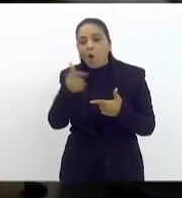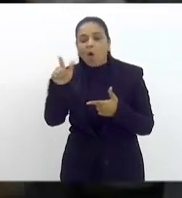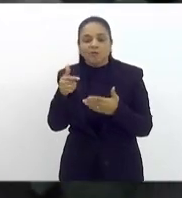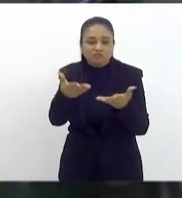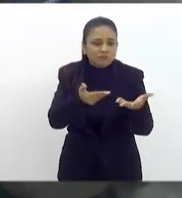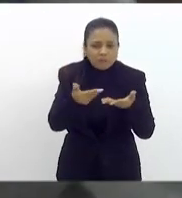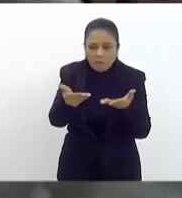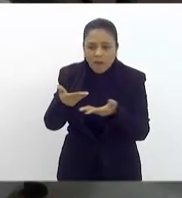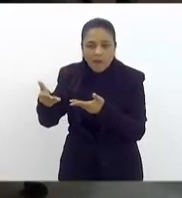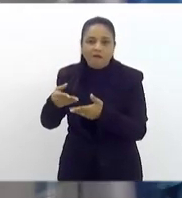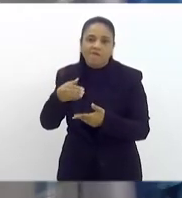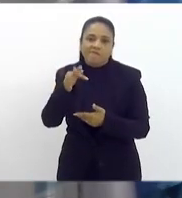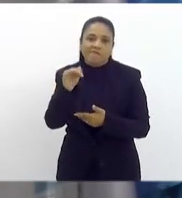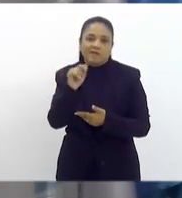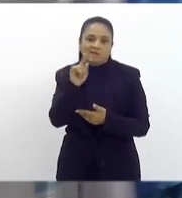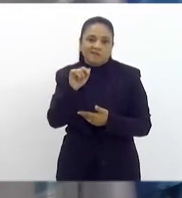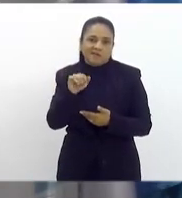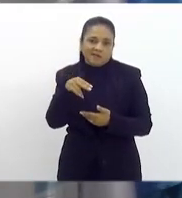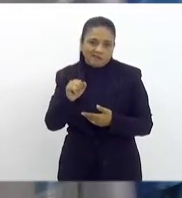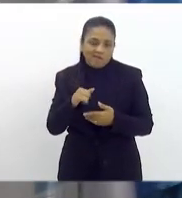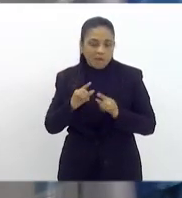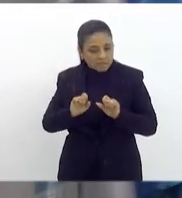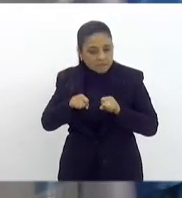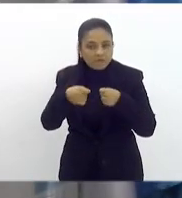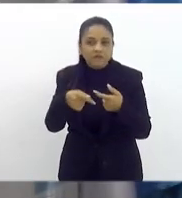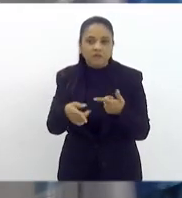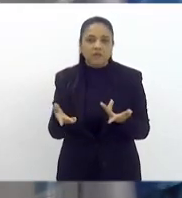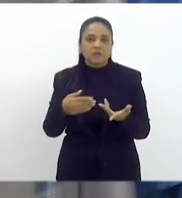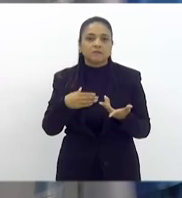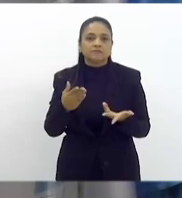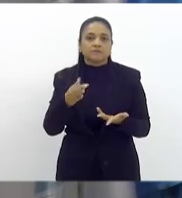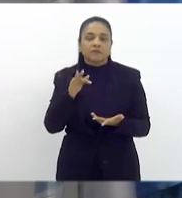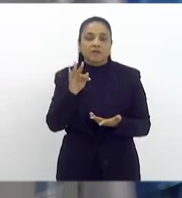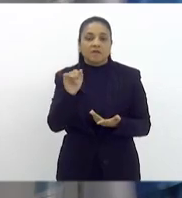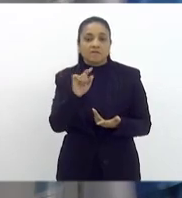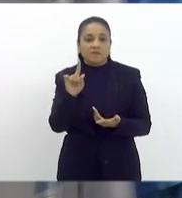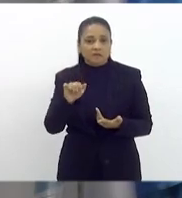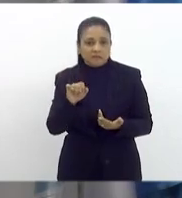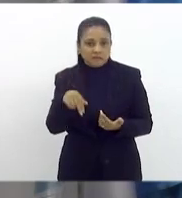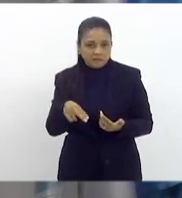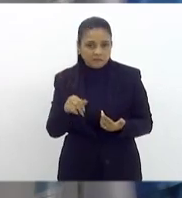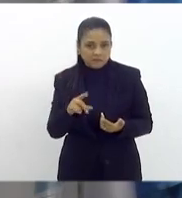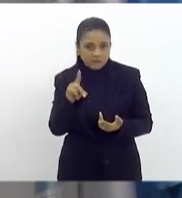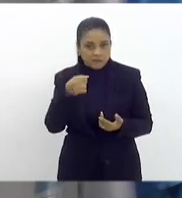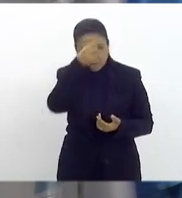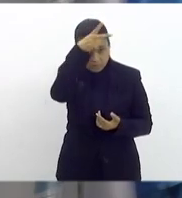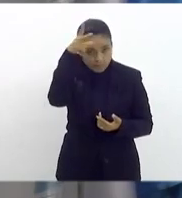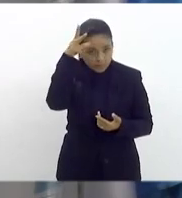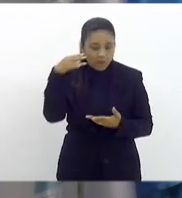estejam conosco. A fazenda municipal veio o exemplo de graxa, né? Quer dizer, representando pela sua